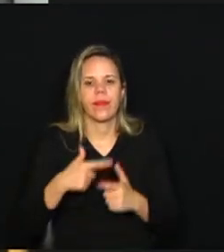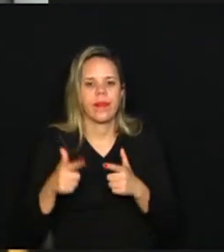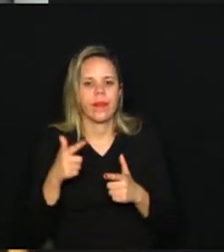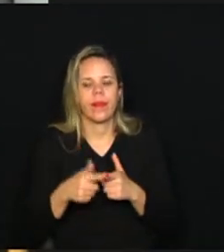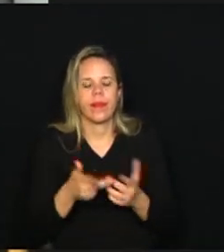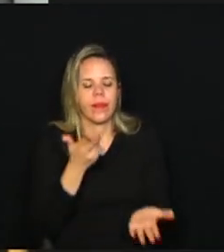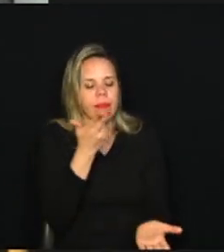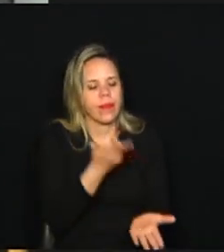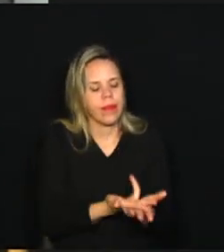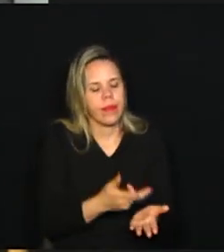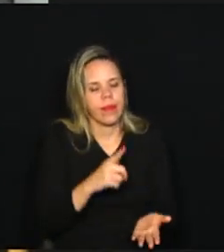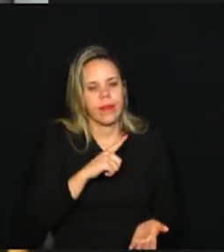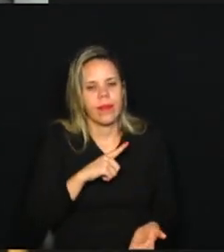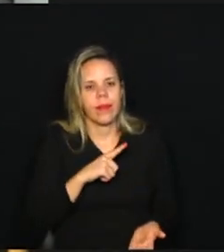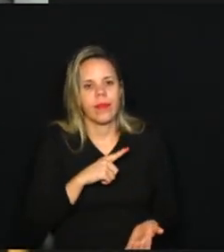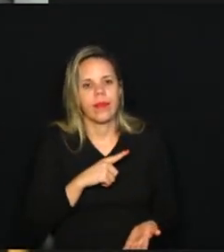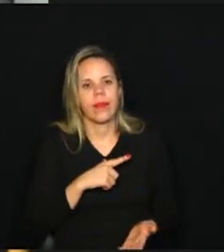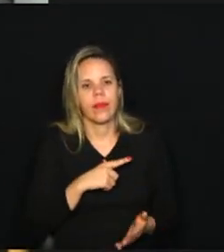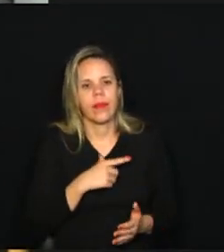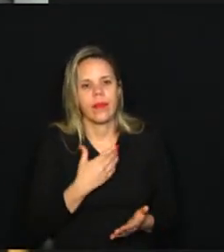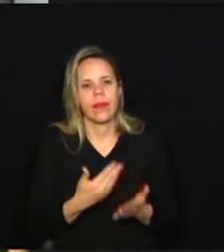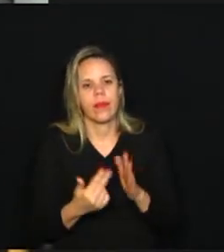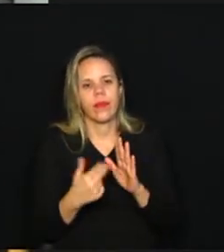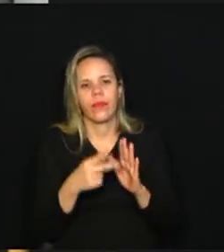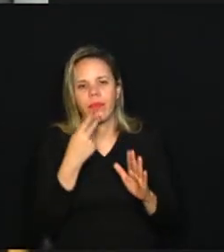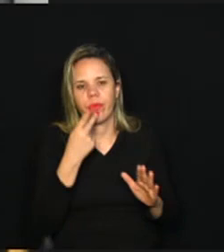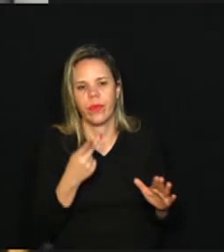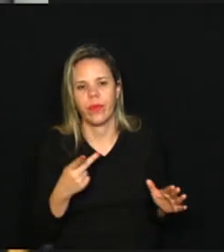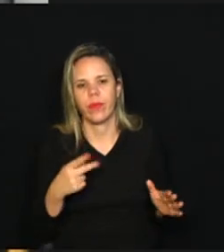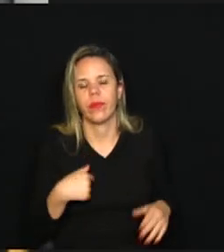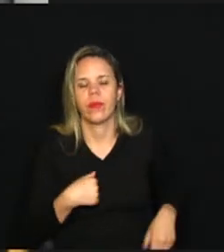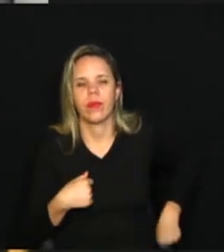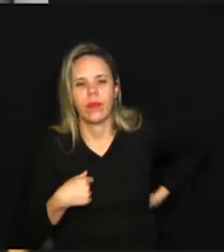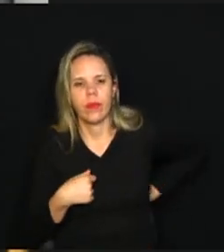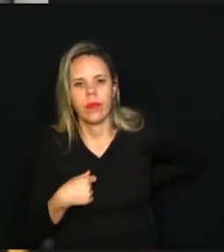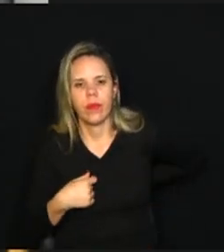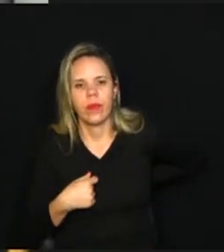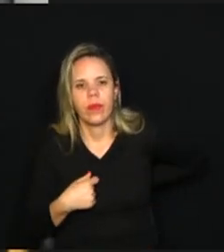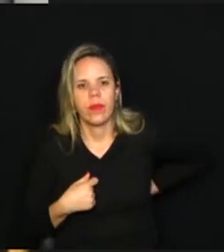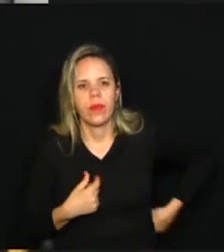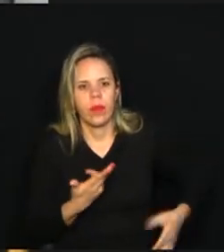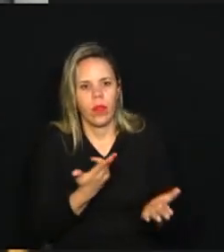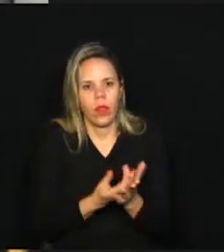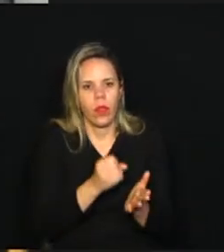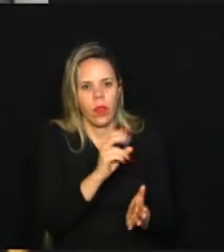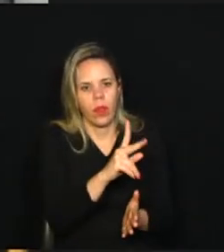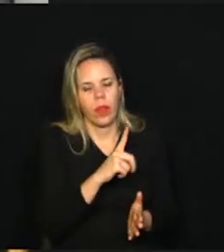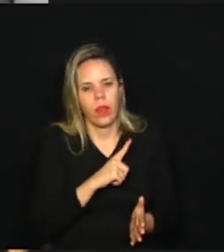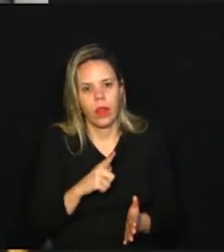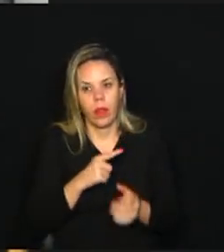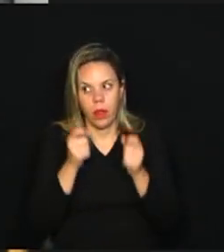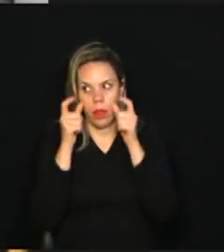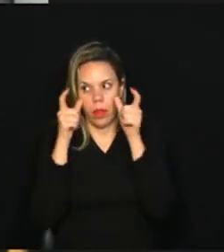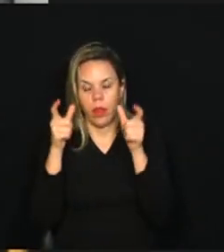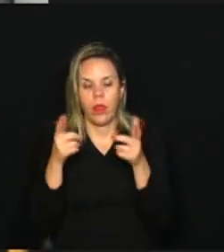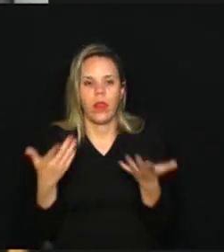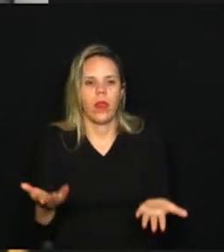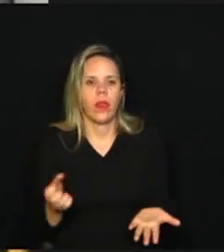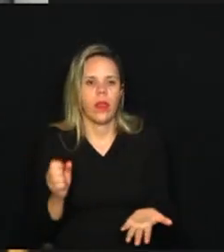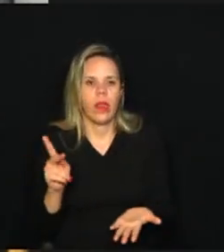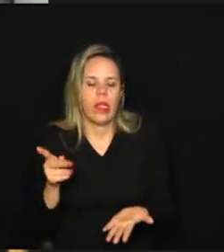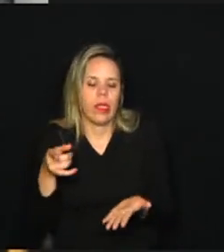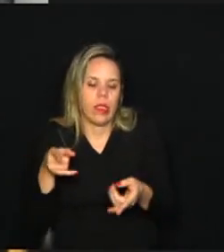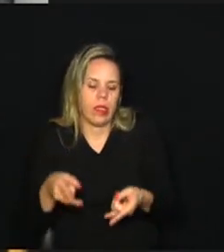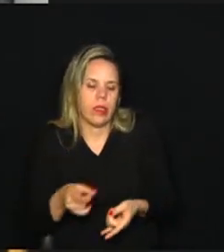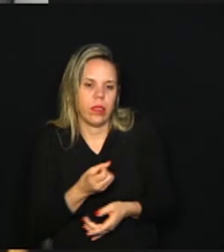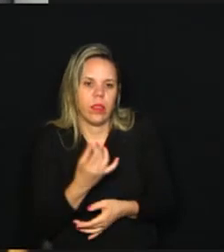leito, né? Eu perdi o nome de quem falou, né? A gente está com o leito ok, mas estamos com alerta. O problema do leito é que